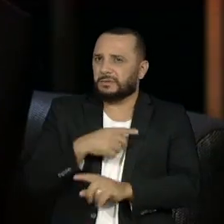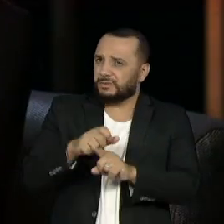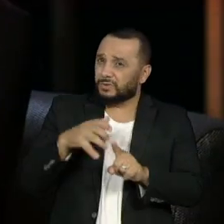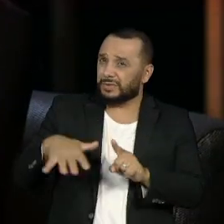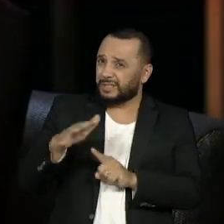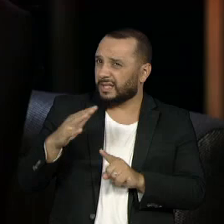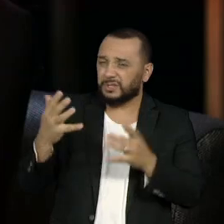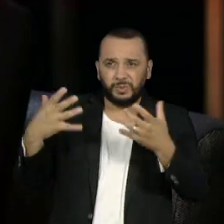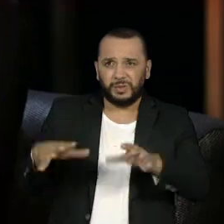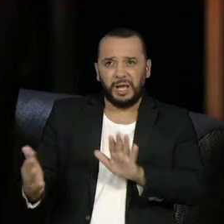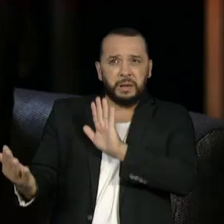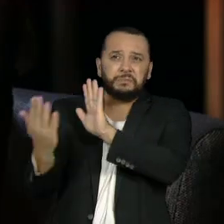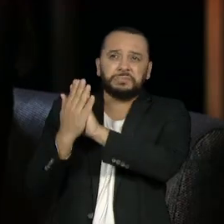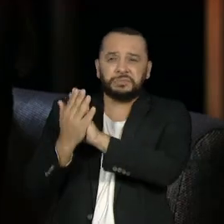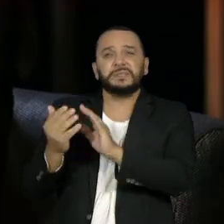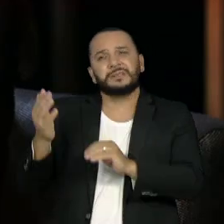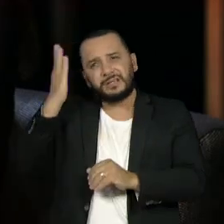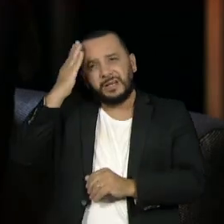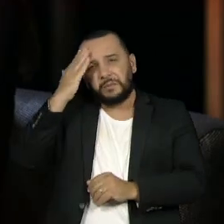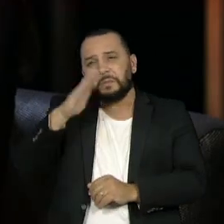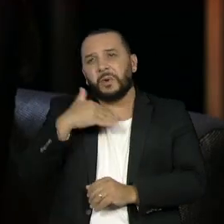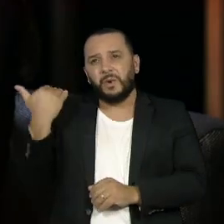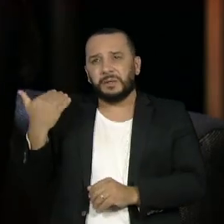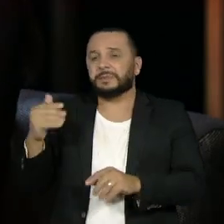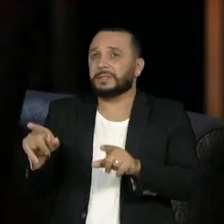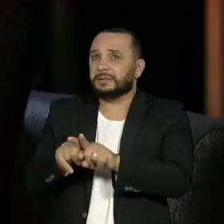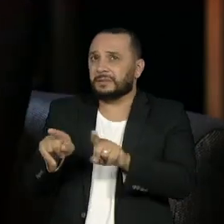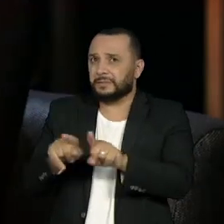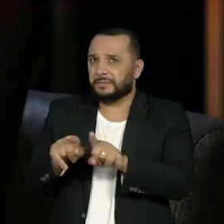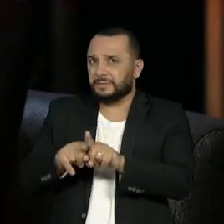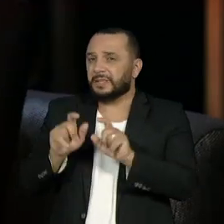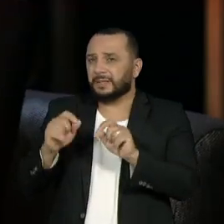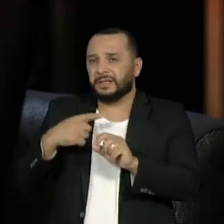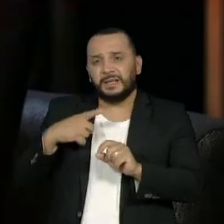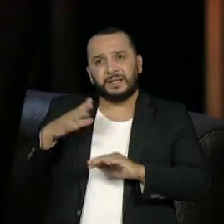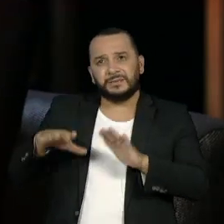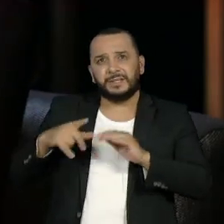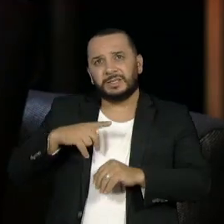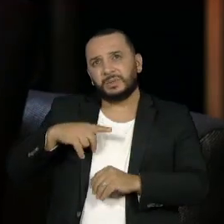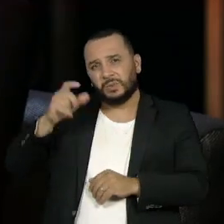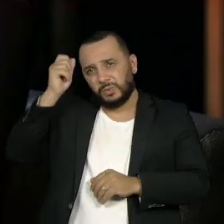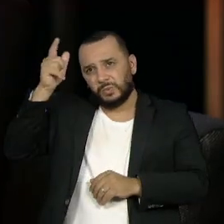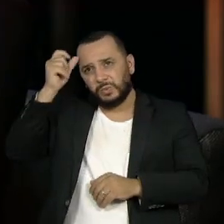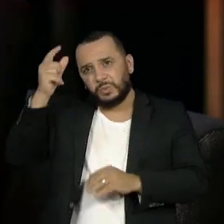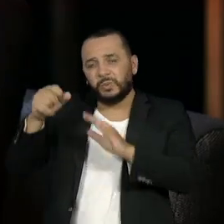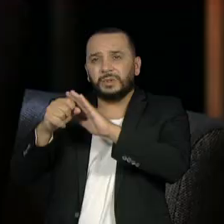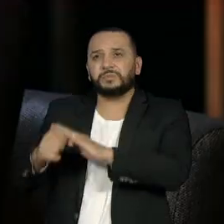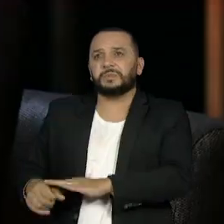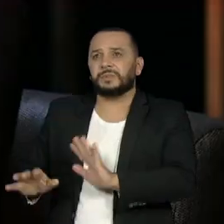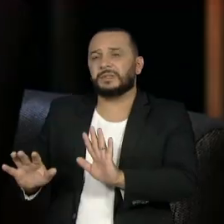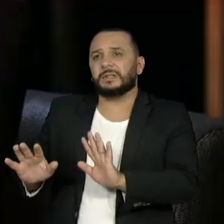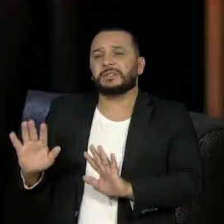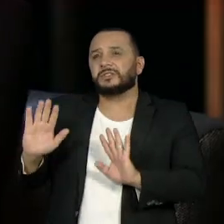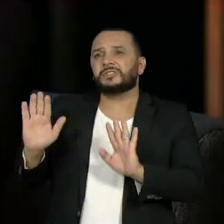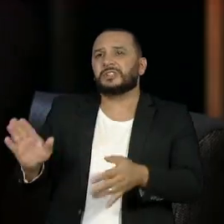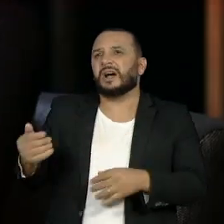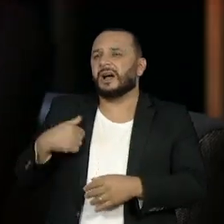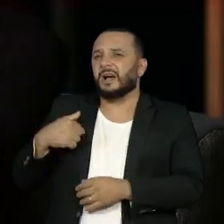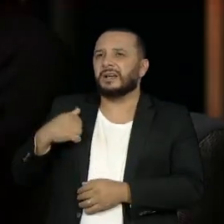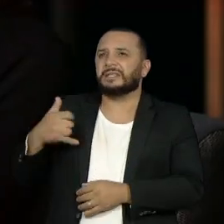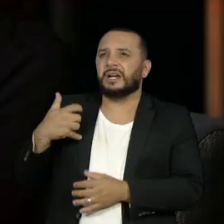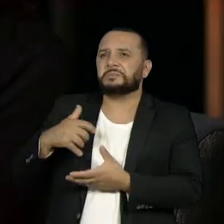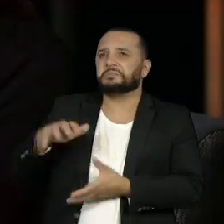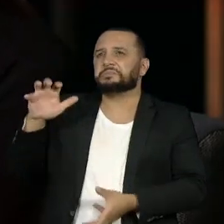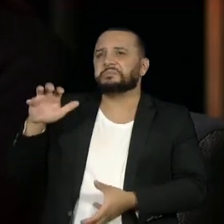que não quer encarar a morte como nós somos a sociedade da eterna Juventude e as pessoas não podem ver e ser porque de